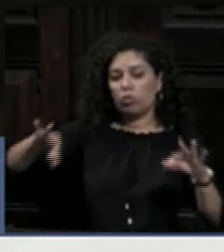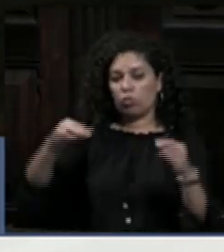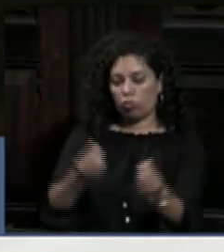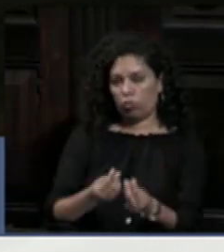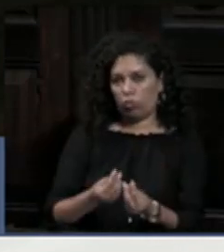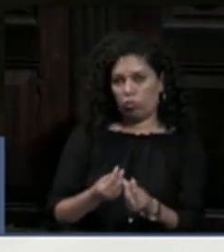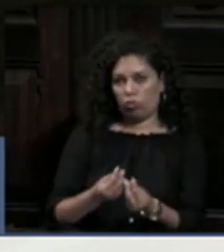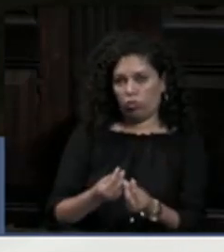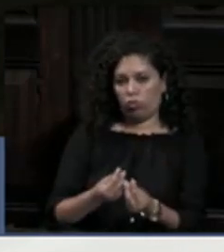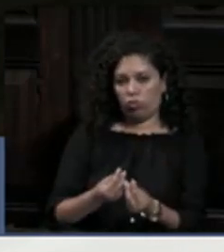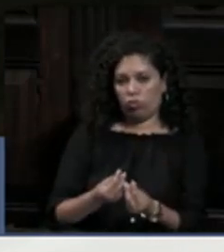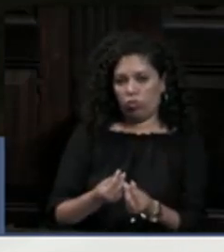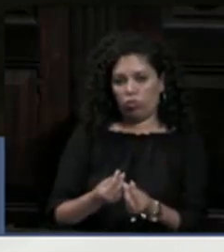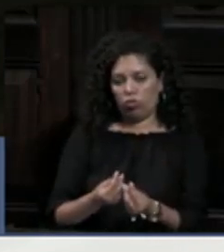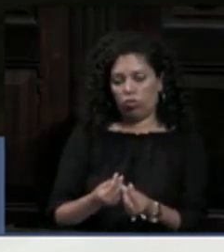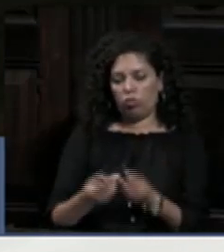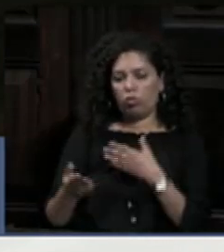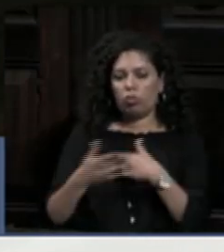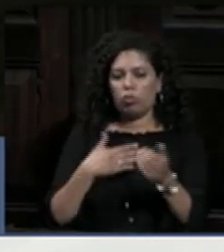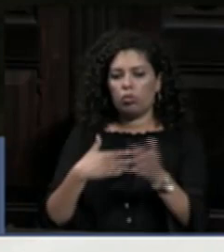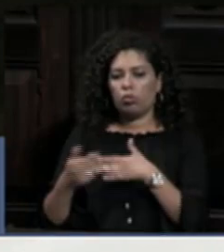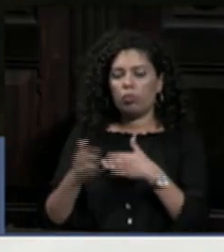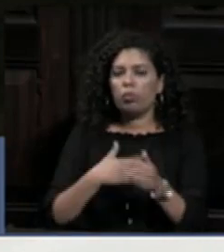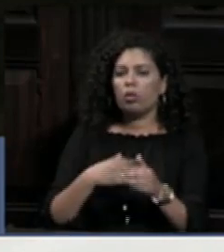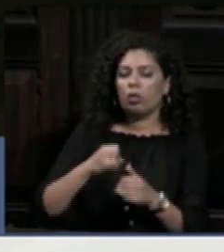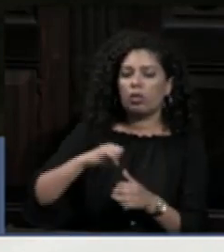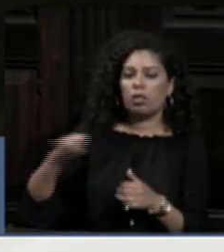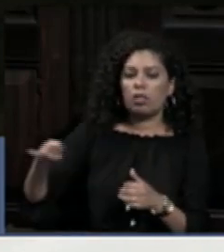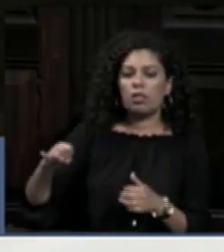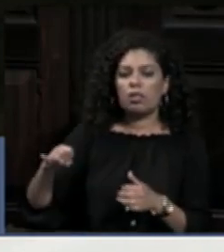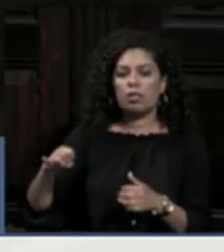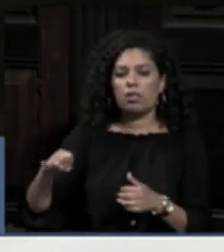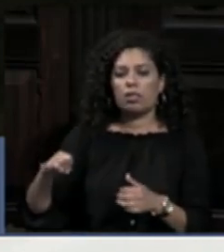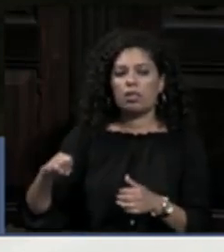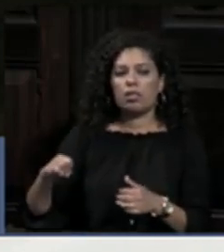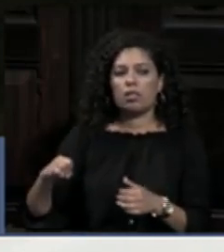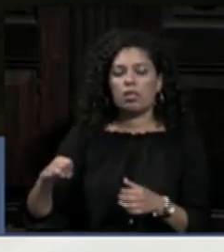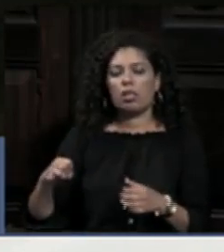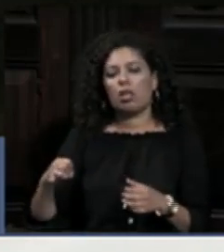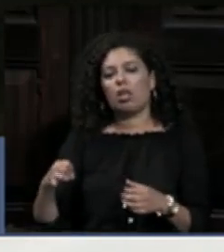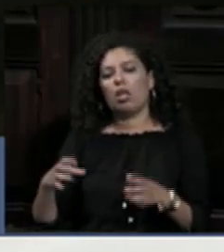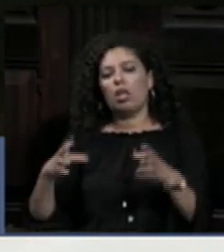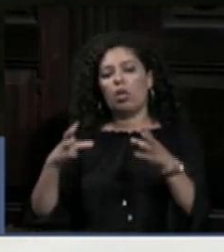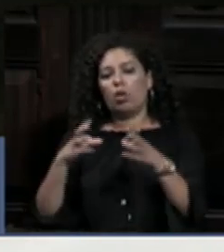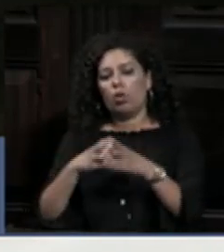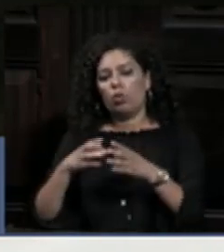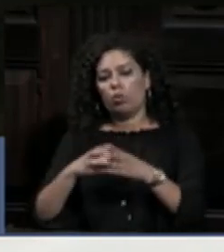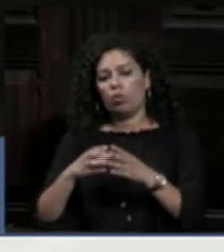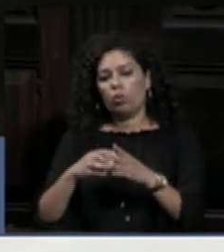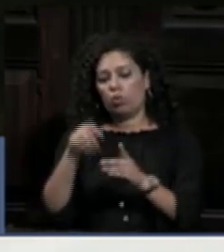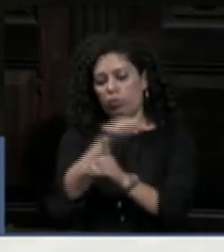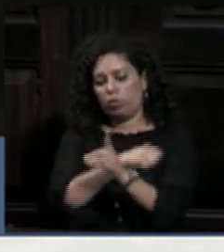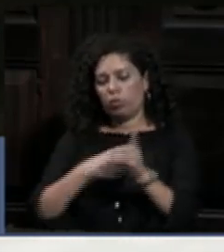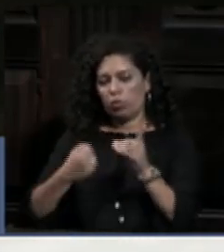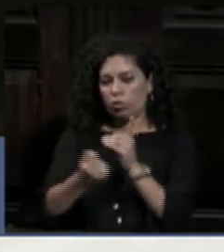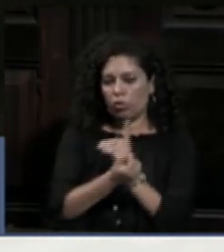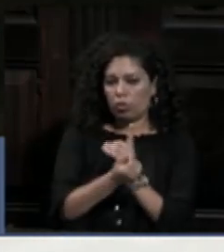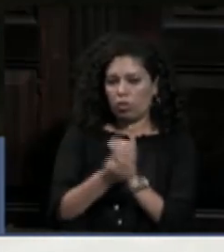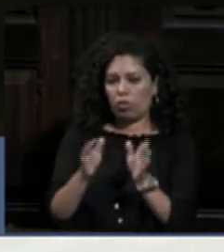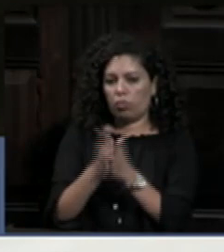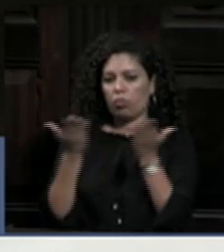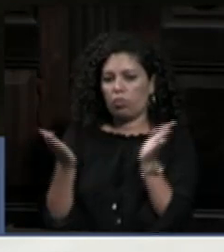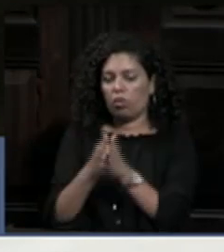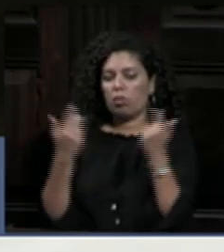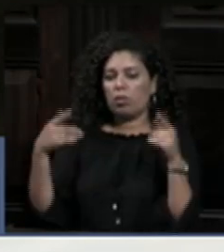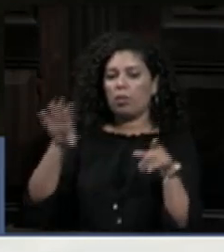universitária tanto em relação à reavaliação mas se a gente conversou sobre isso mais cedo tal condição socioeconômica do aluno como também o